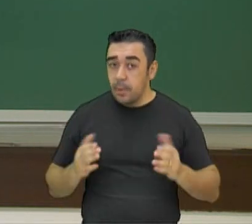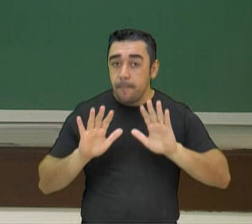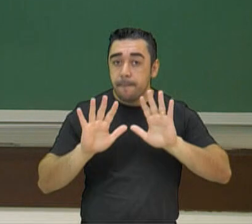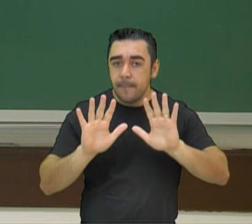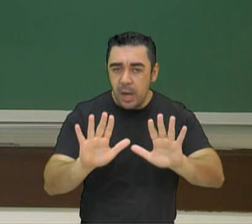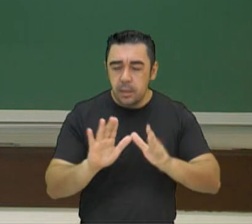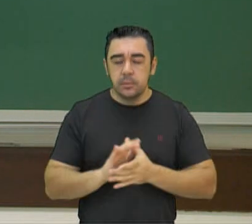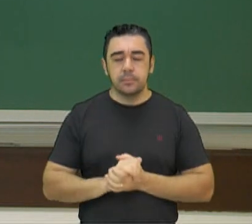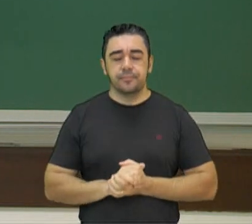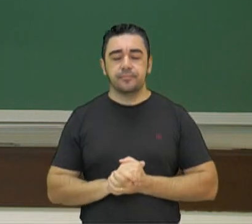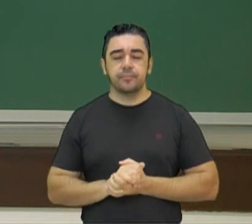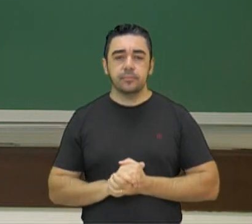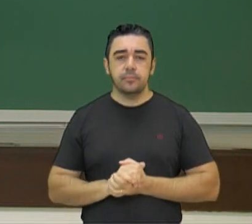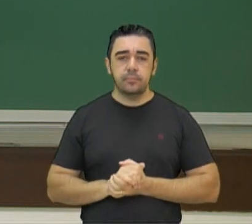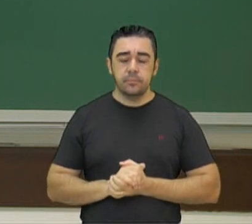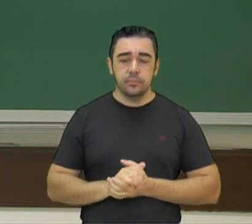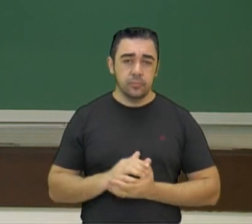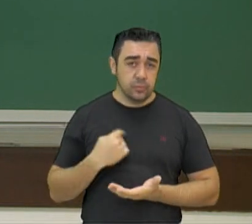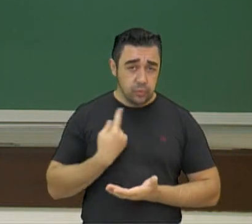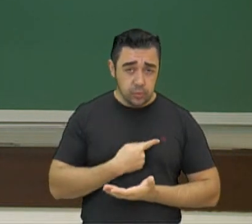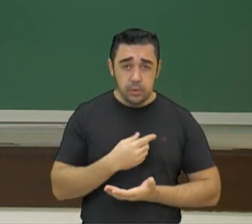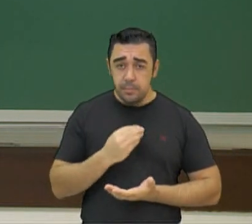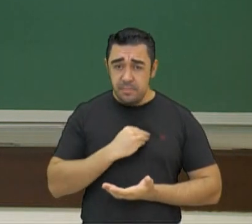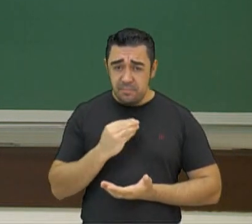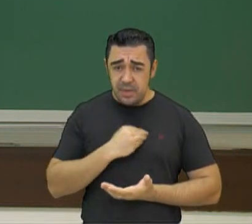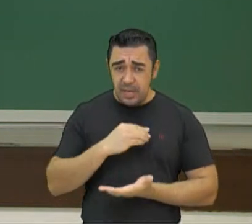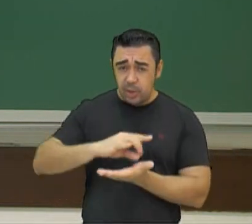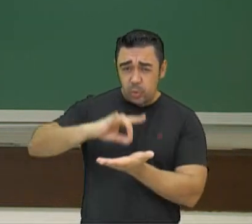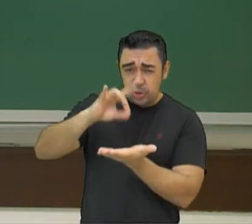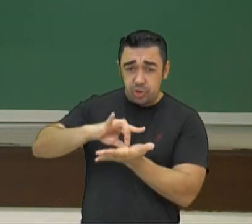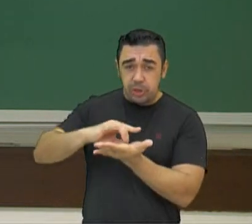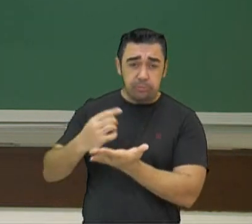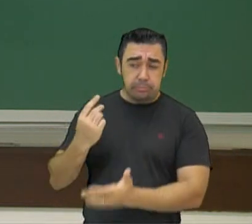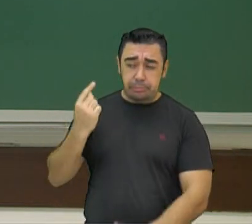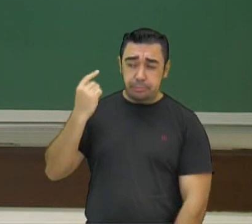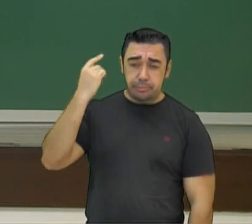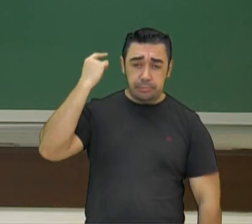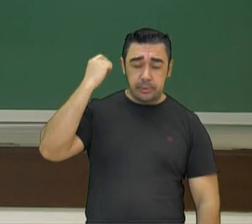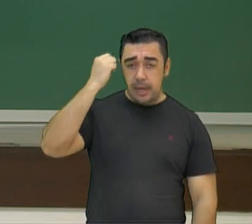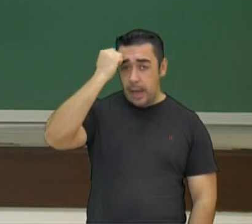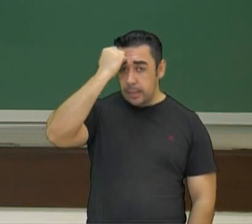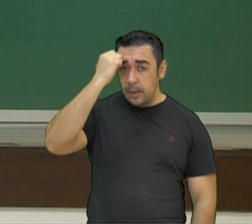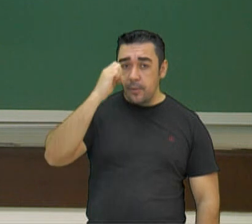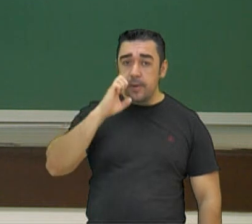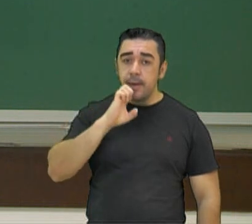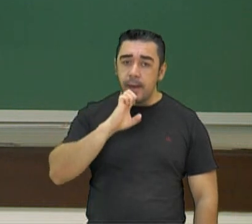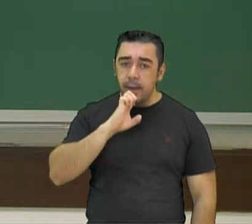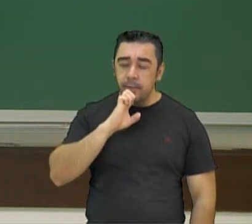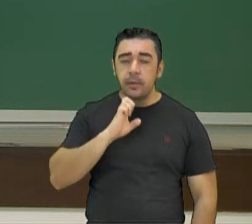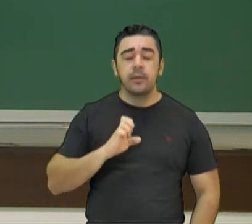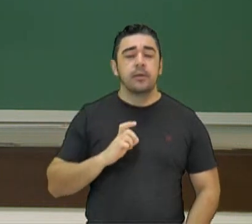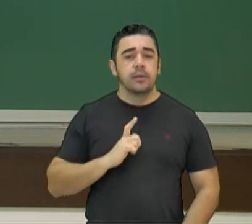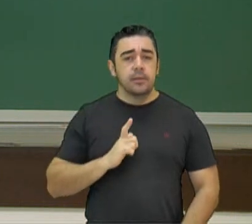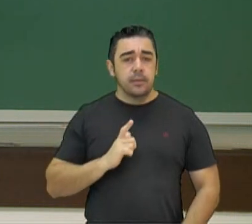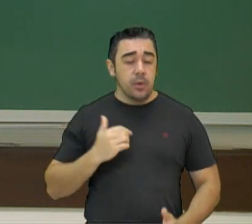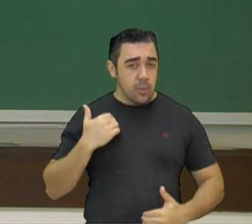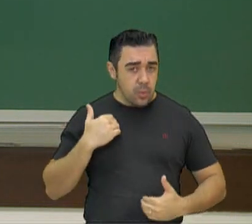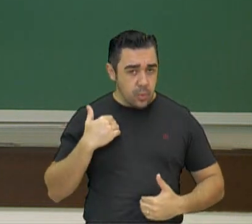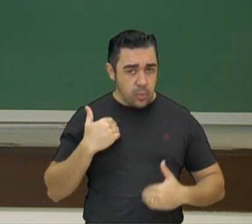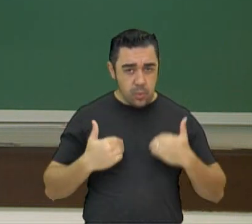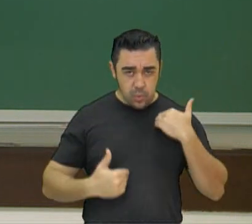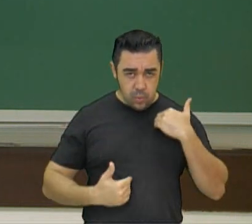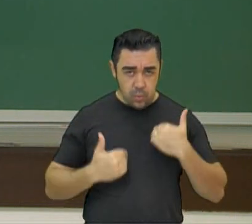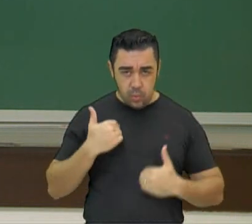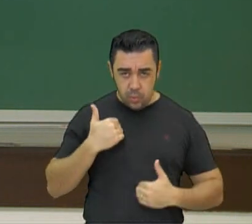Mas, devido ao pecado original e está vinculado ao corpo, né? Já falamos então que o corpo é a fonte